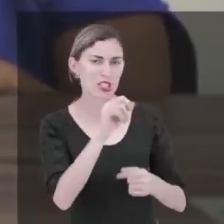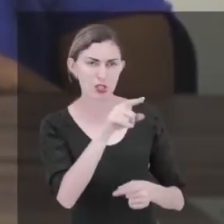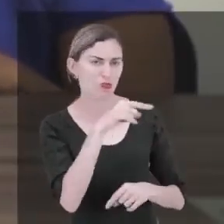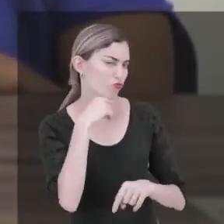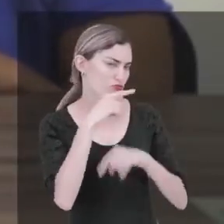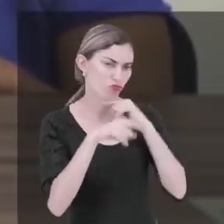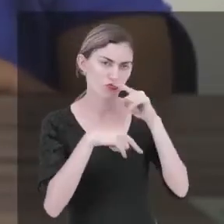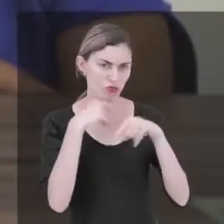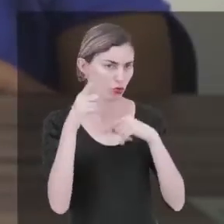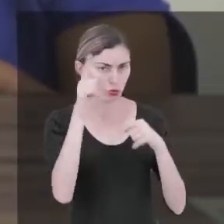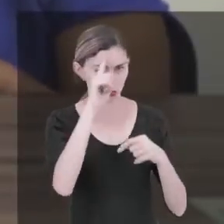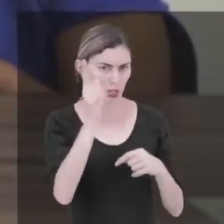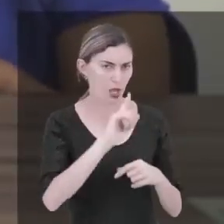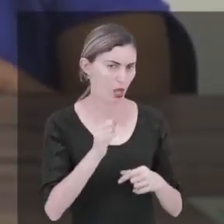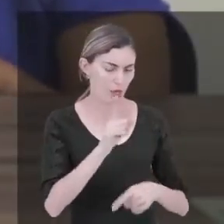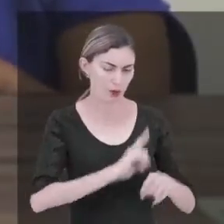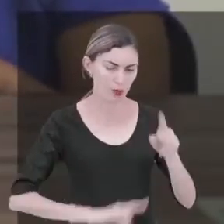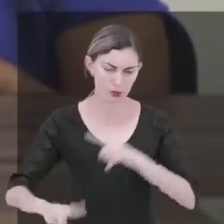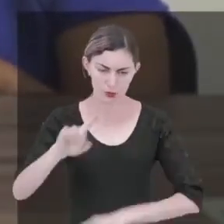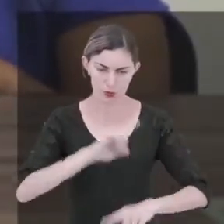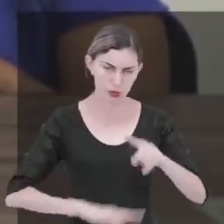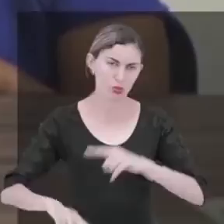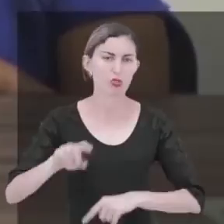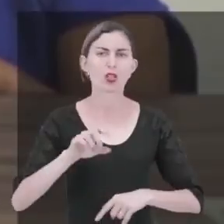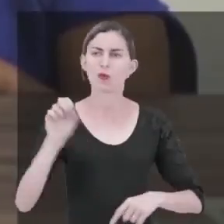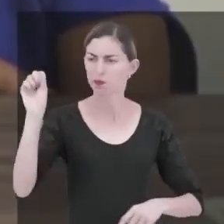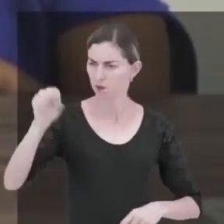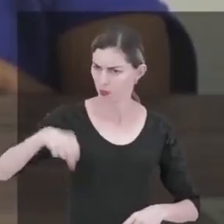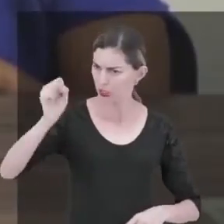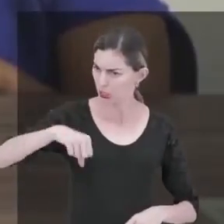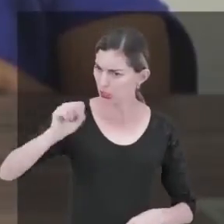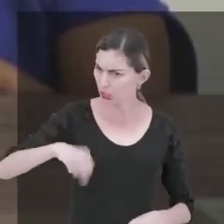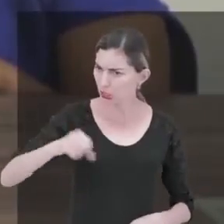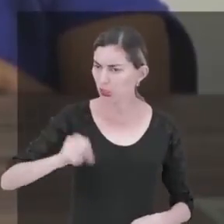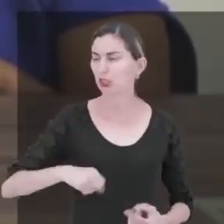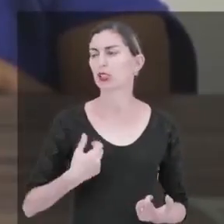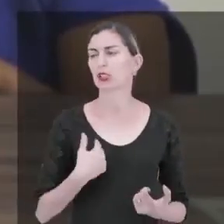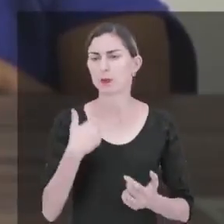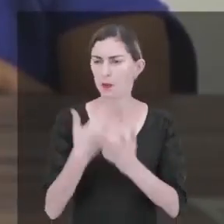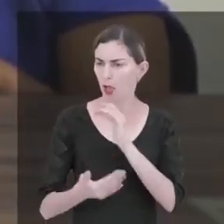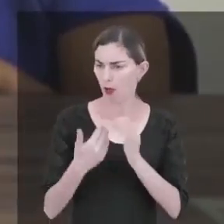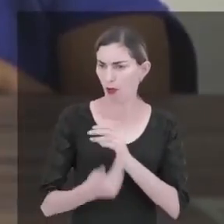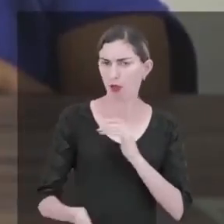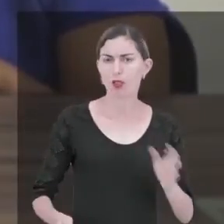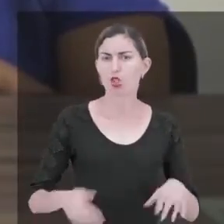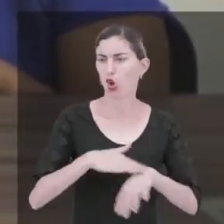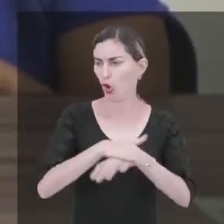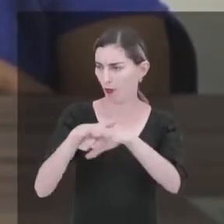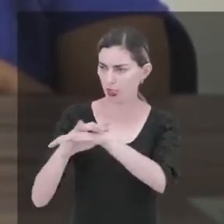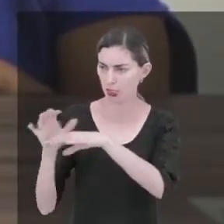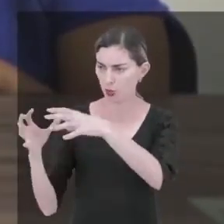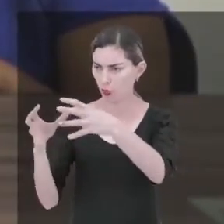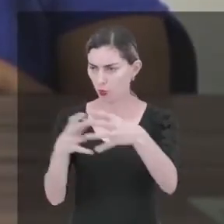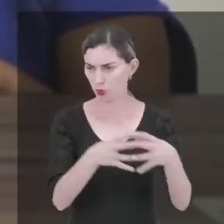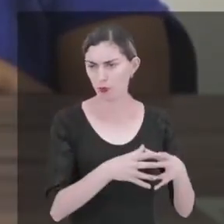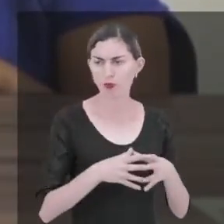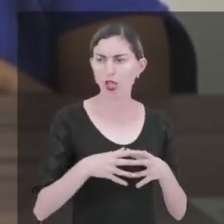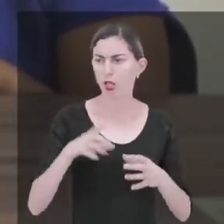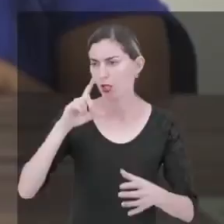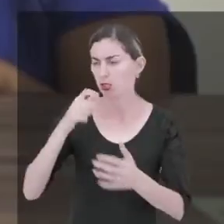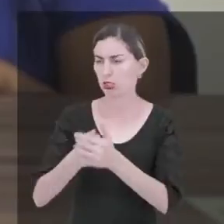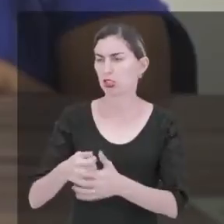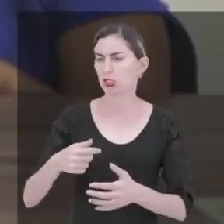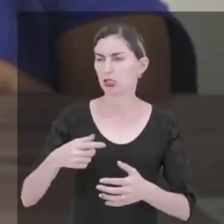financeiras, se você não souber administrar. Sim. Uma convenção coletiva, ela determina um